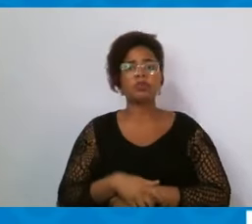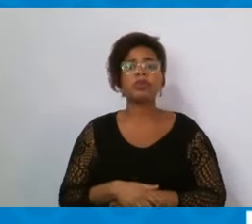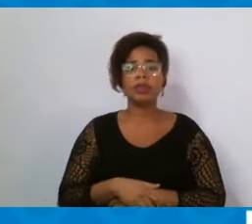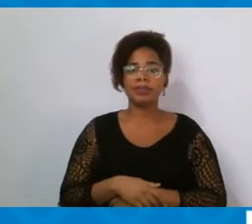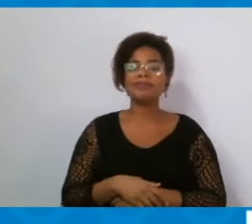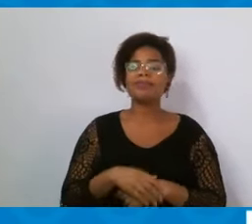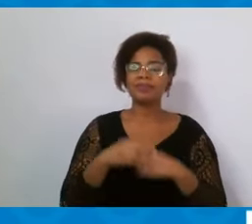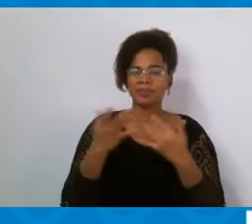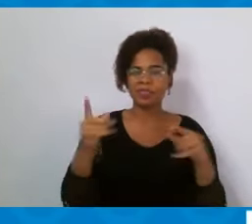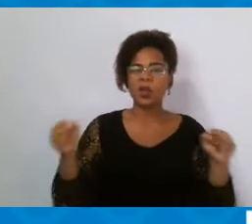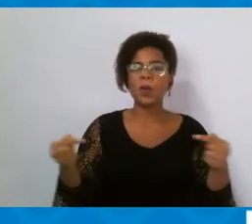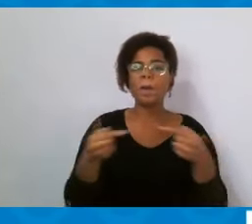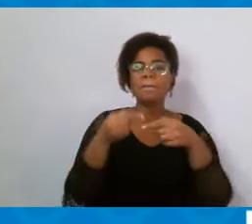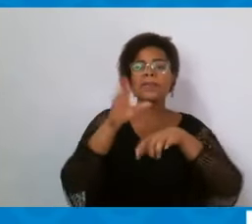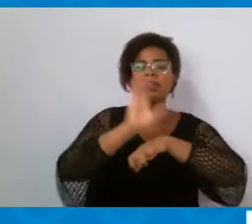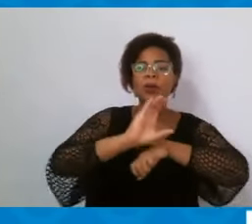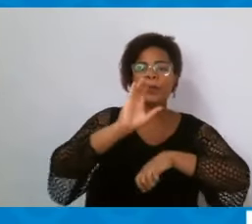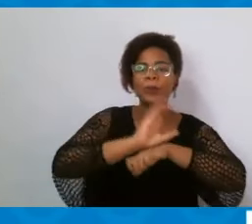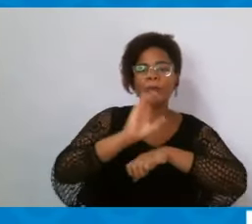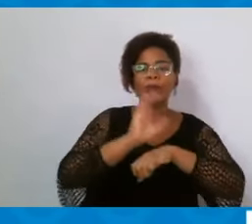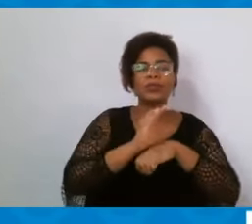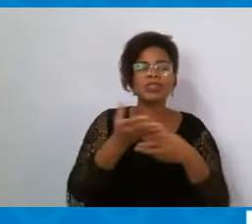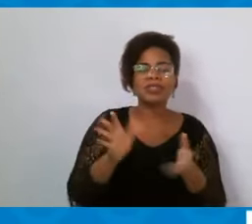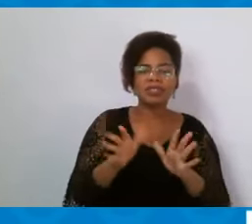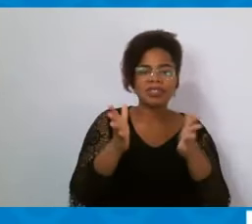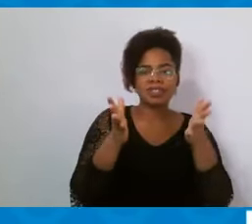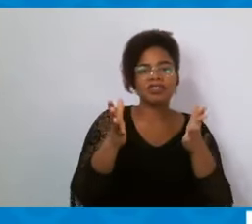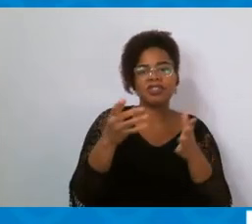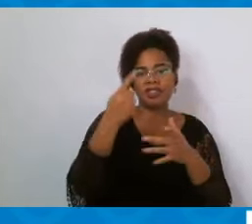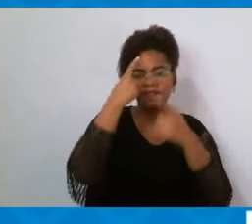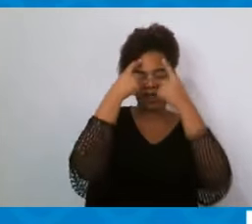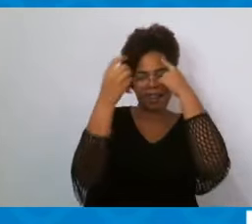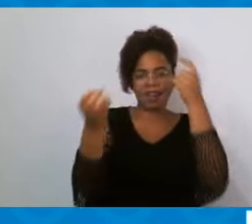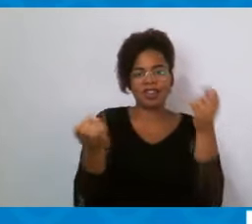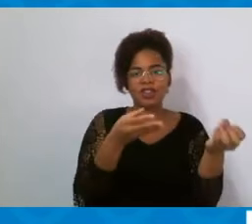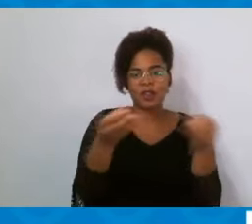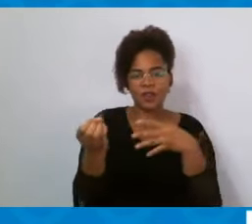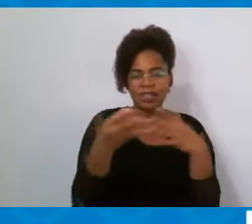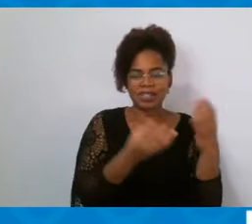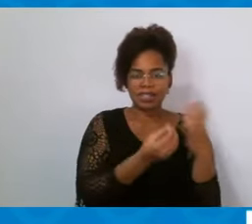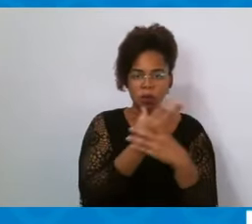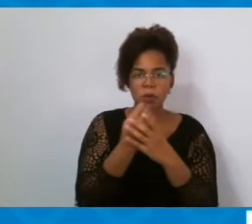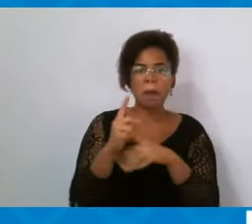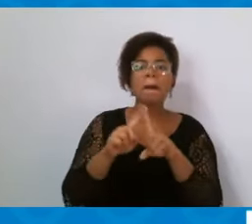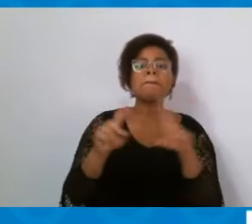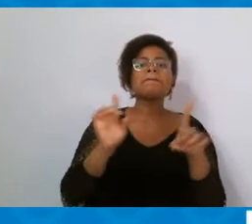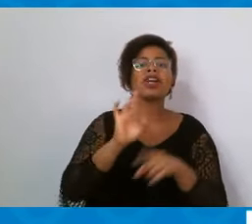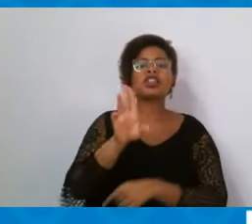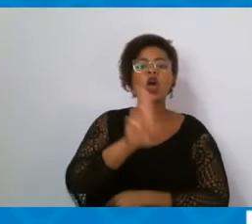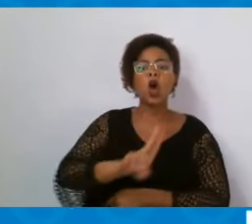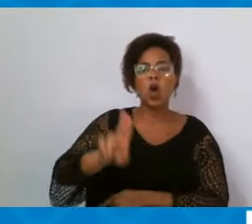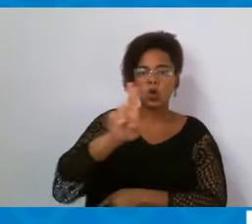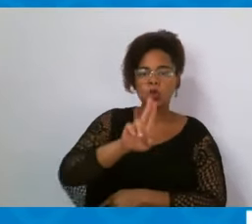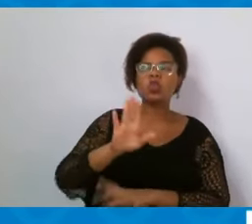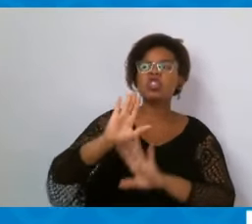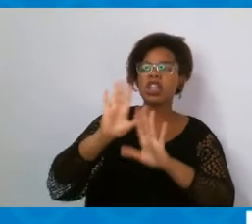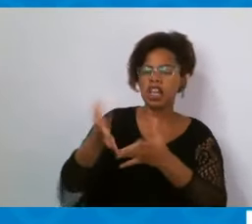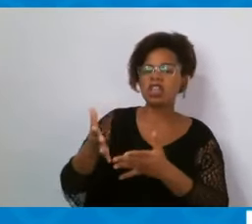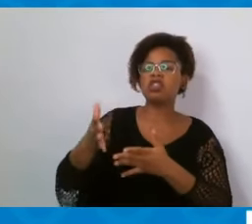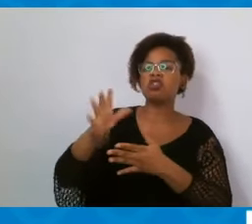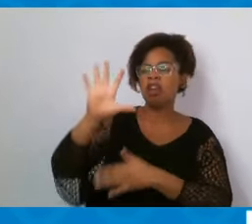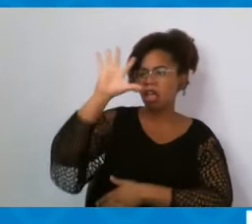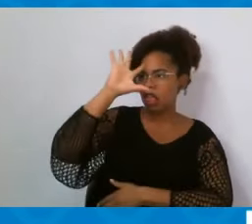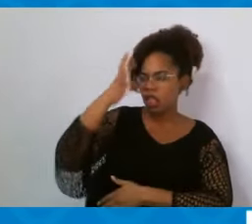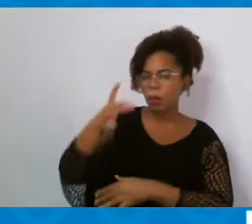está fazendo. Então, não é só trazer uma solução que já foi construída por alguém. A ideia é que a gente forme pessoas capazes de